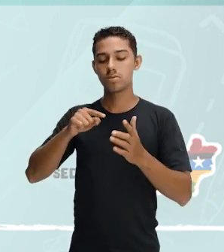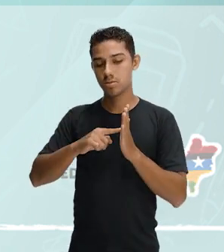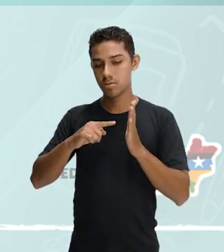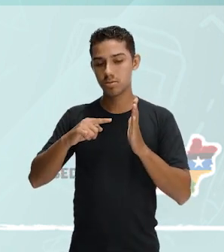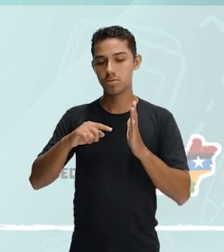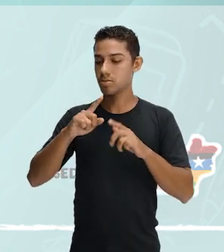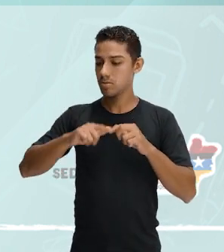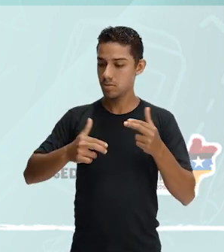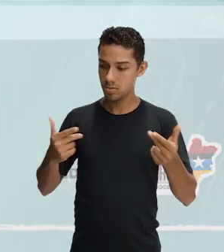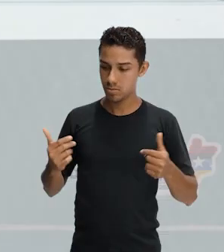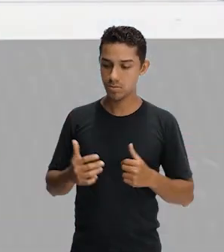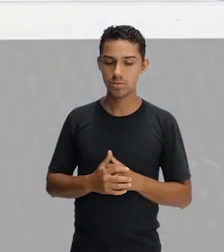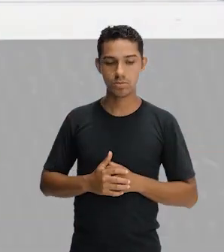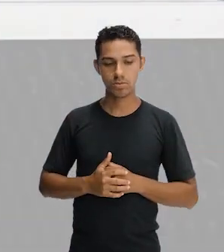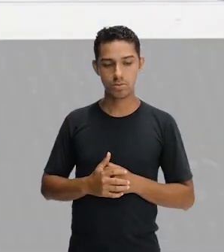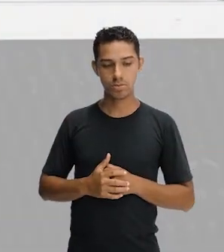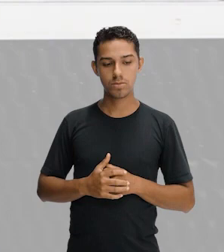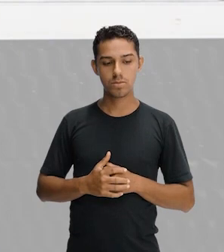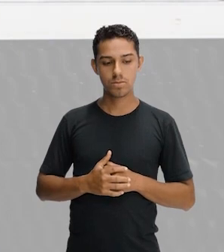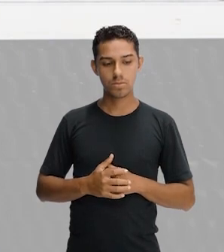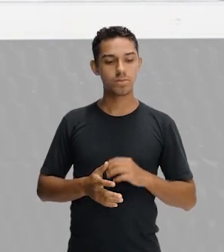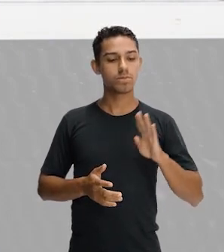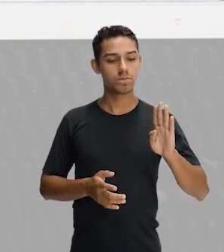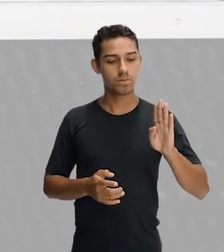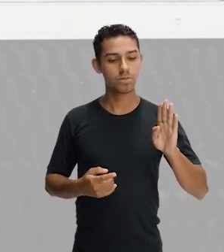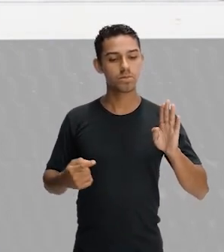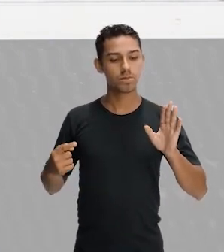ponto material. Ok? Então vamos lá.